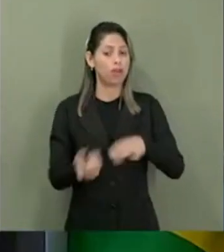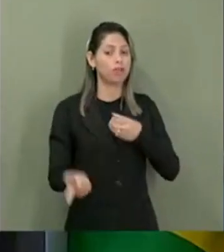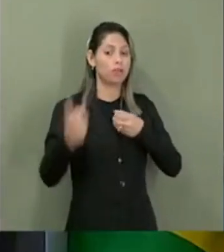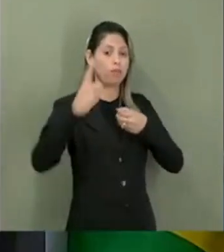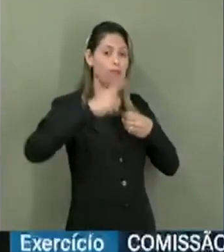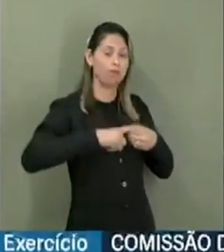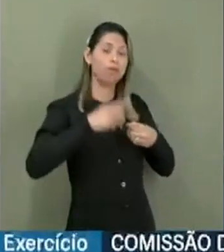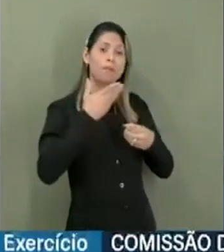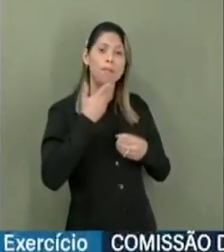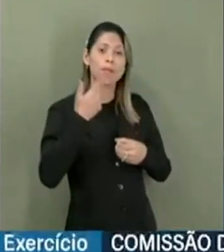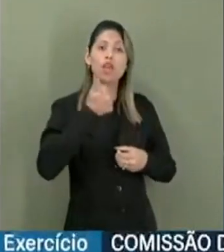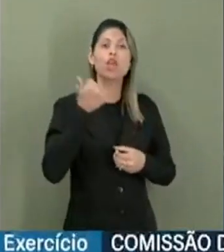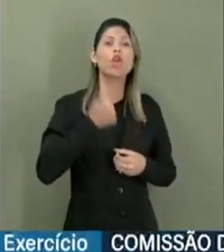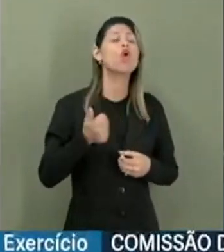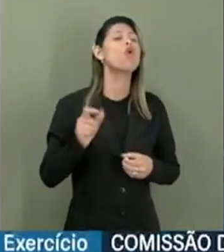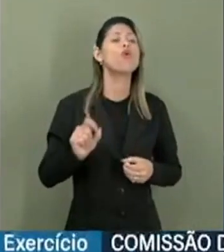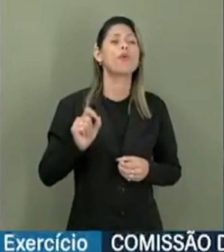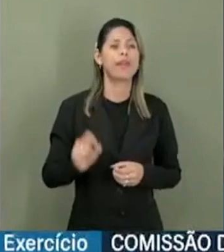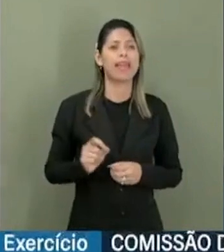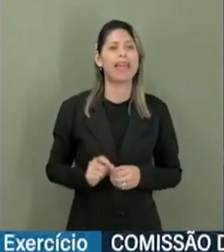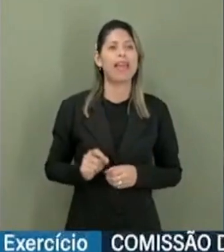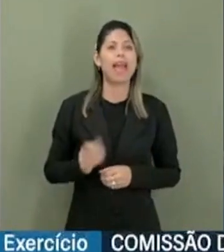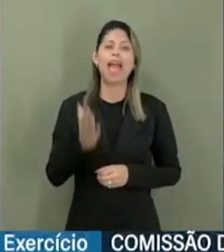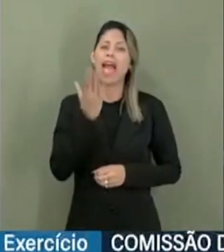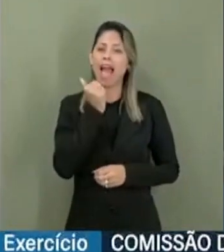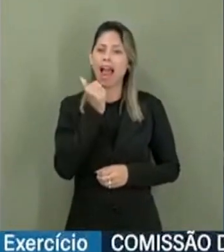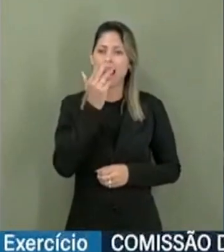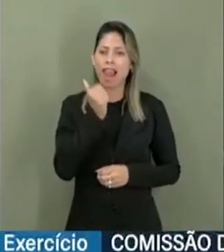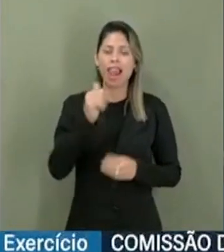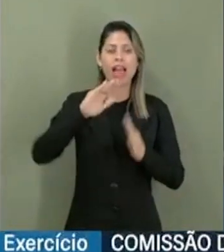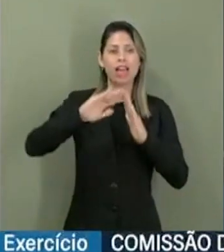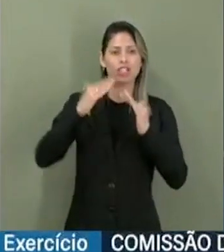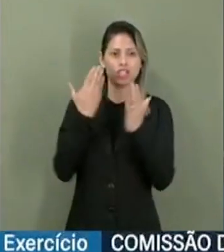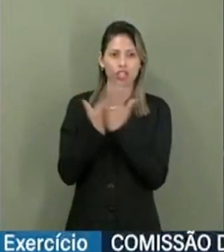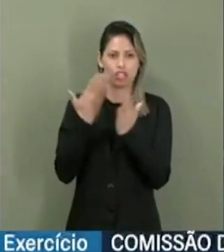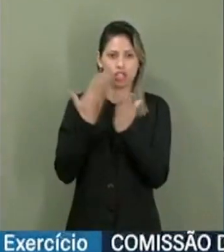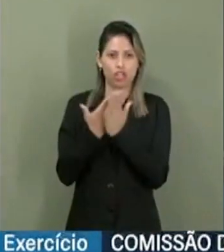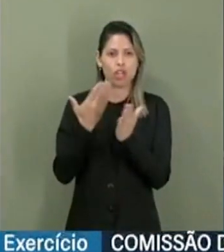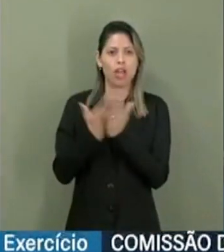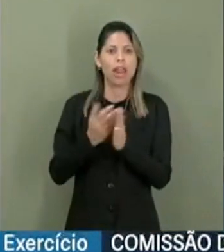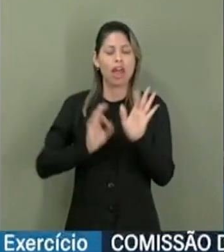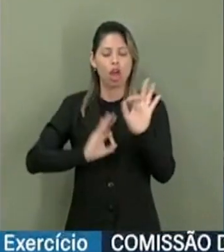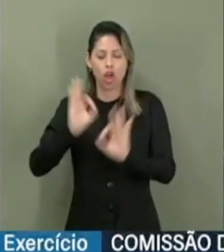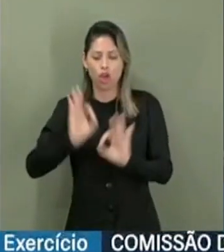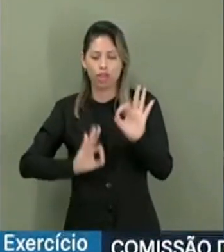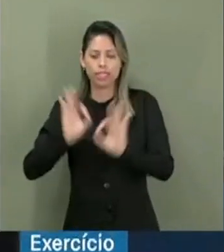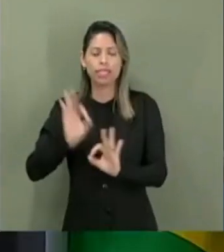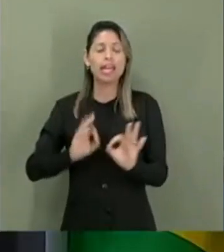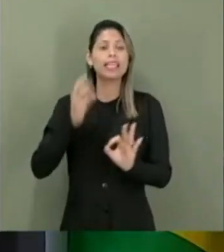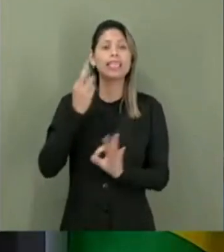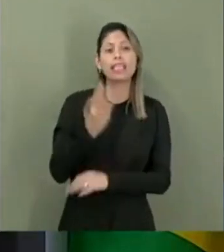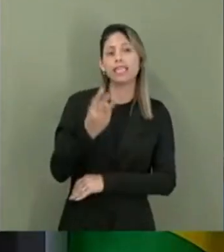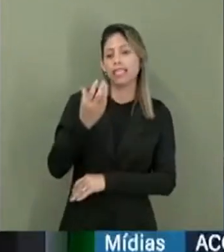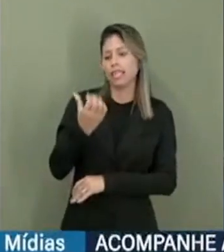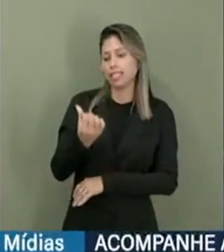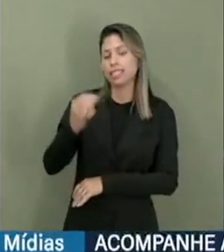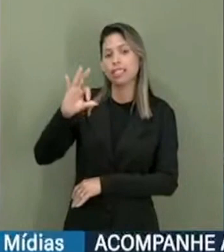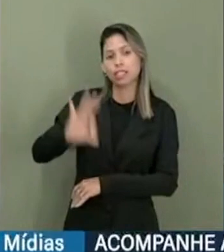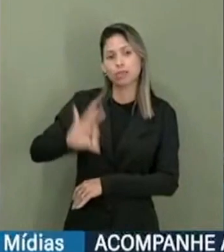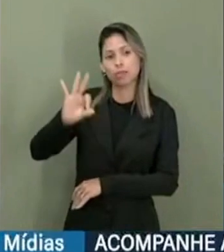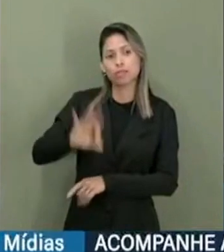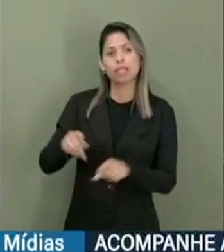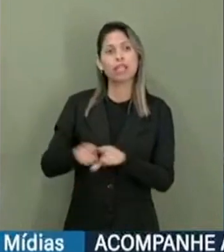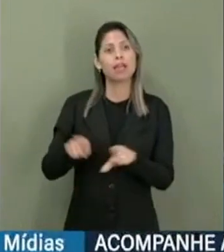que estava congelada há seis anos foi reajustada em 36% as bolsas